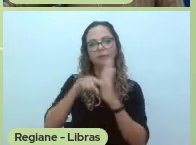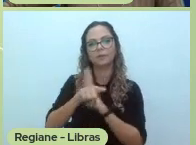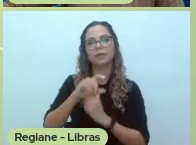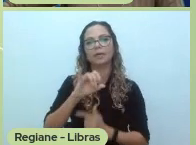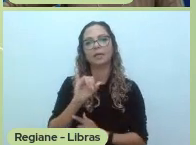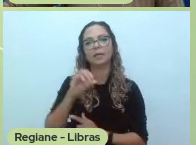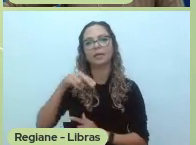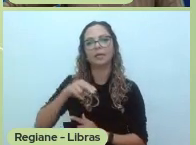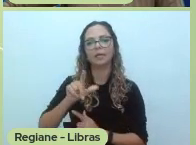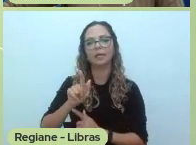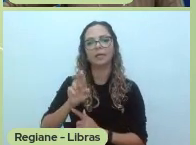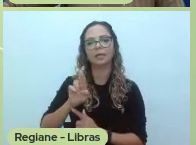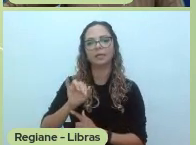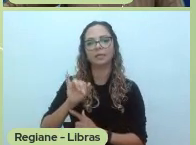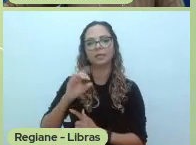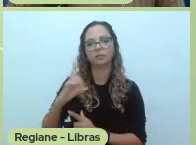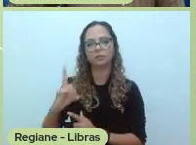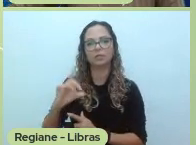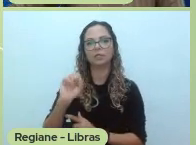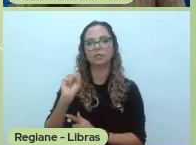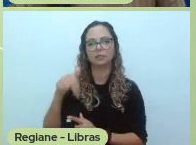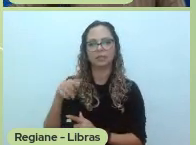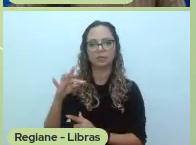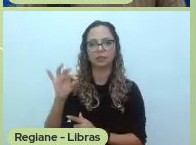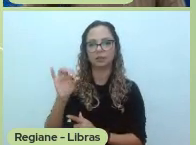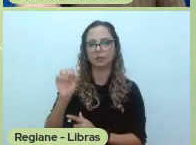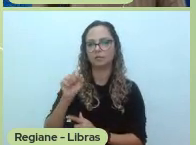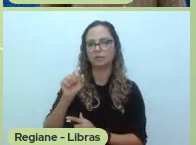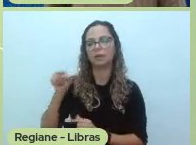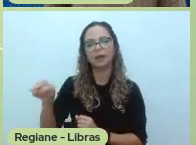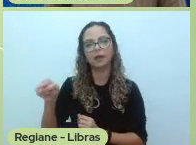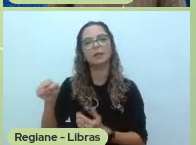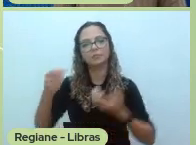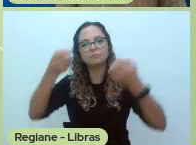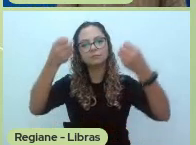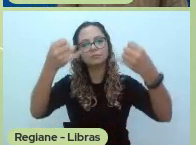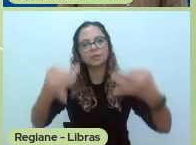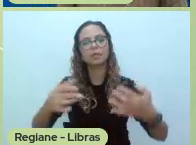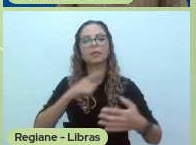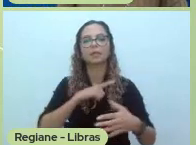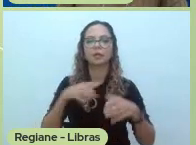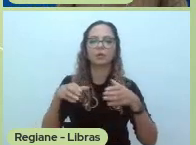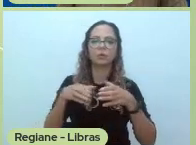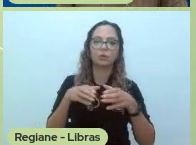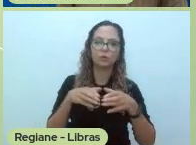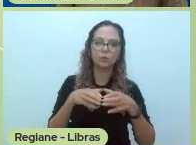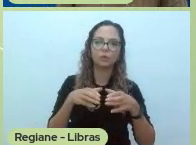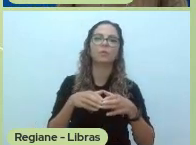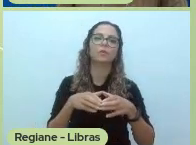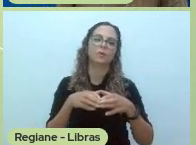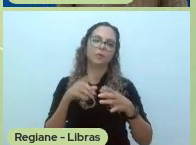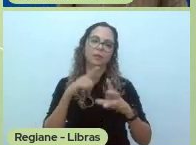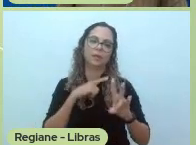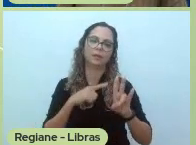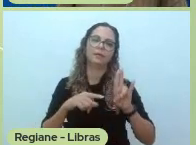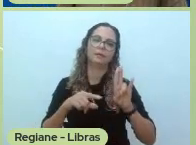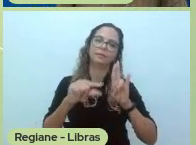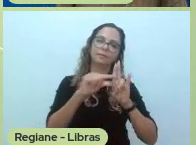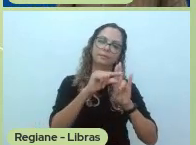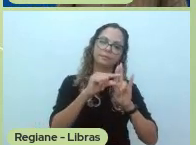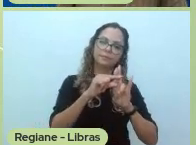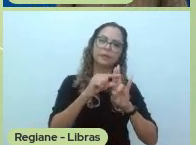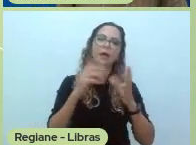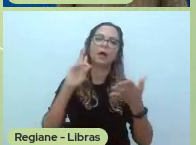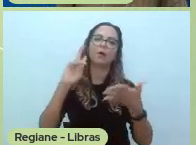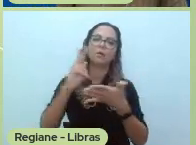Santos, relata, né, grupos de LinkedIn que discutem justamente empresas que acabam demitindo as mulheres quando estão voltando de